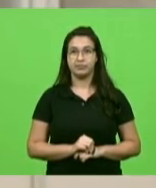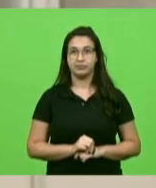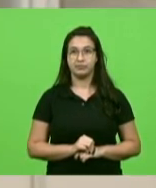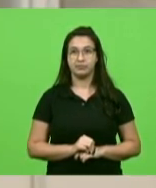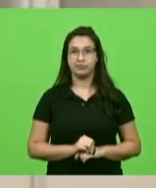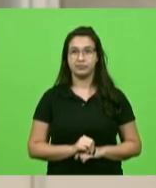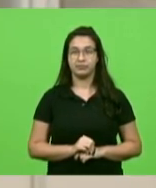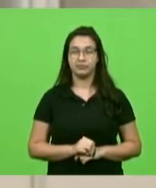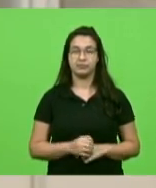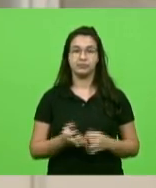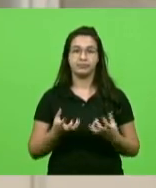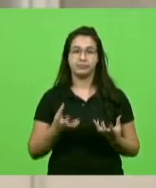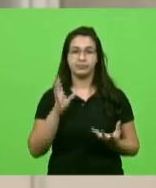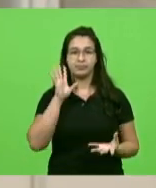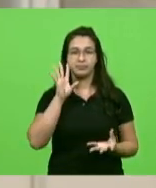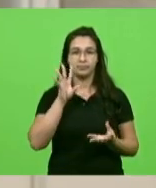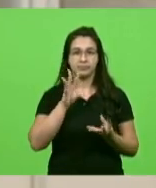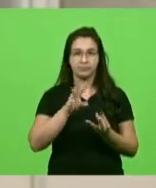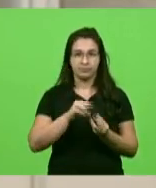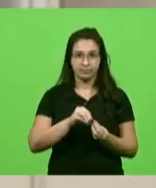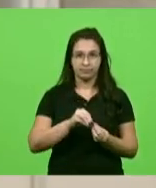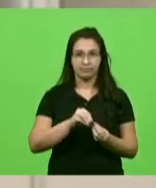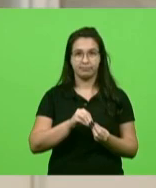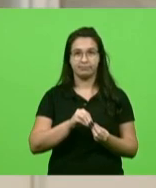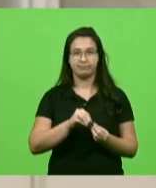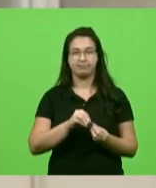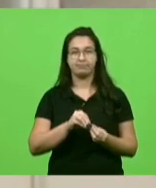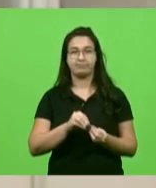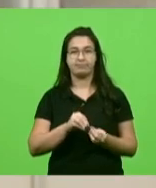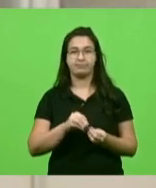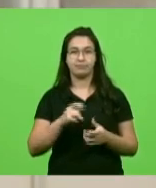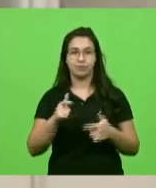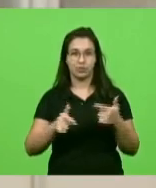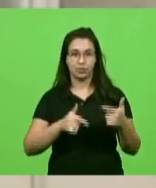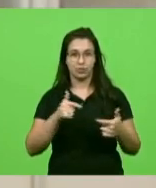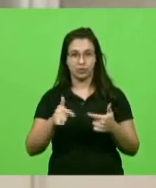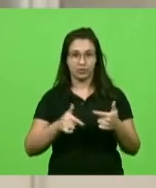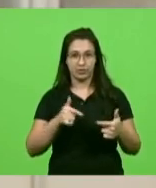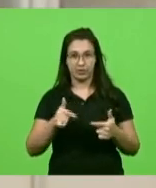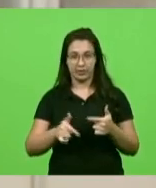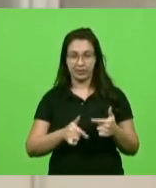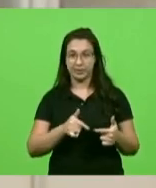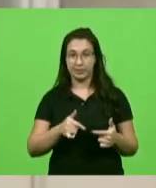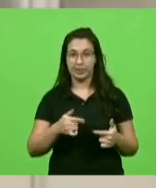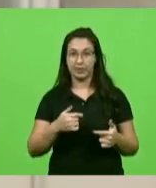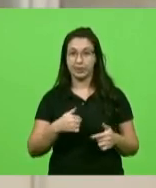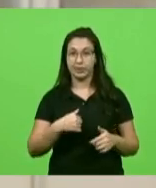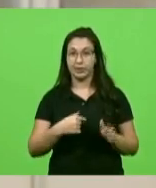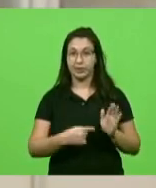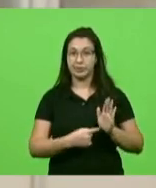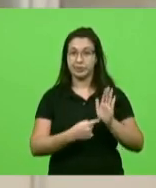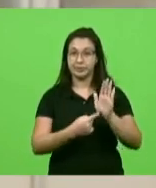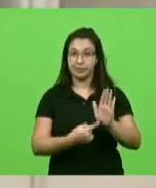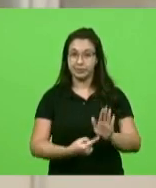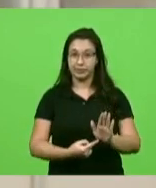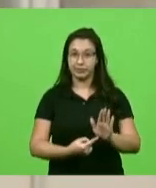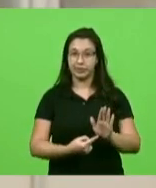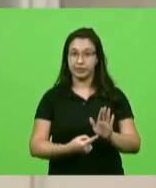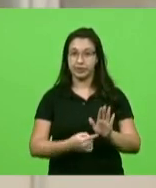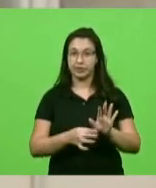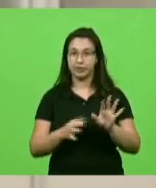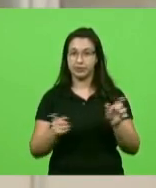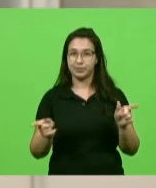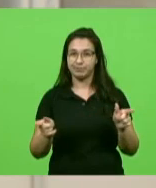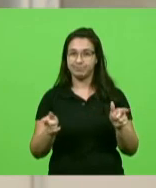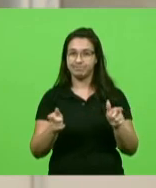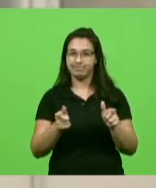abreviar e racionalizar os trabalhos estou apresentando uma versão condensada